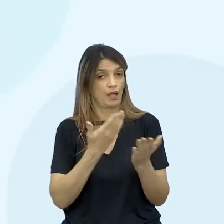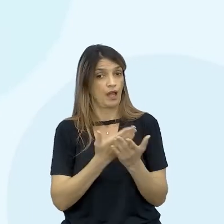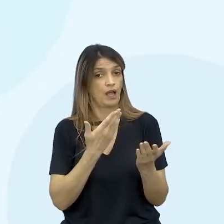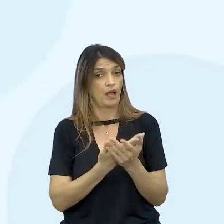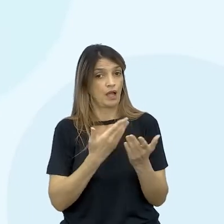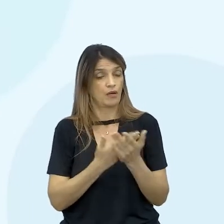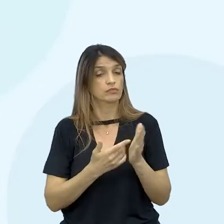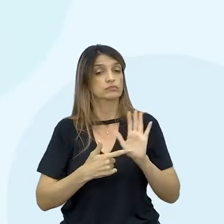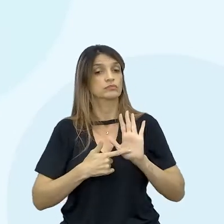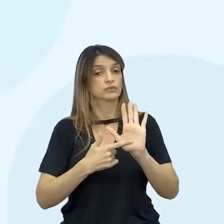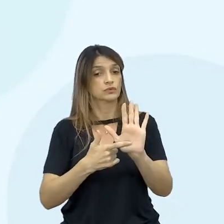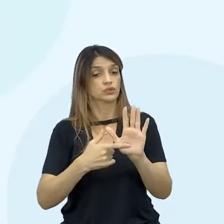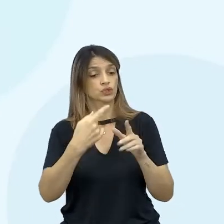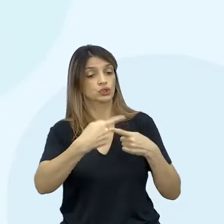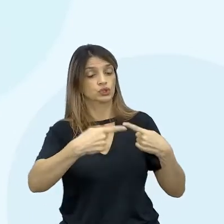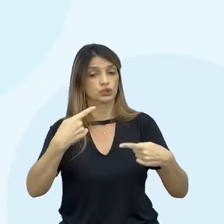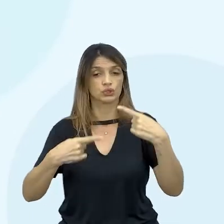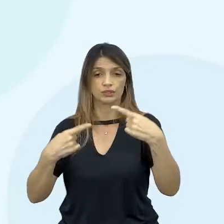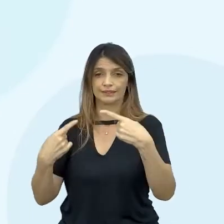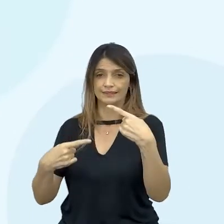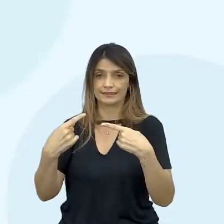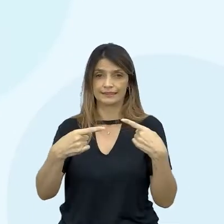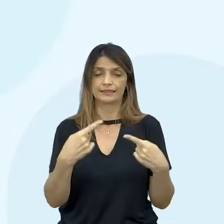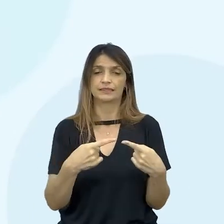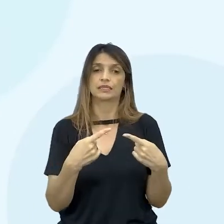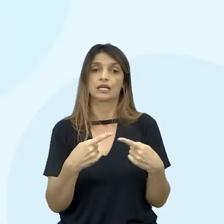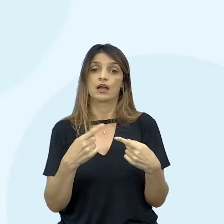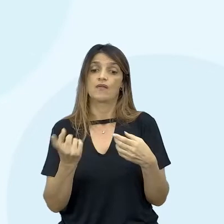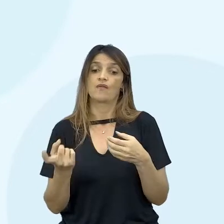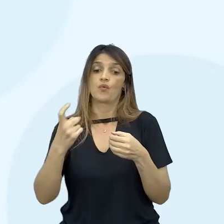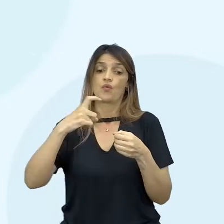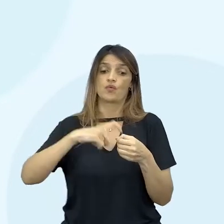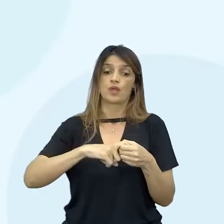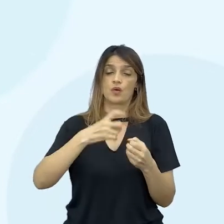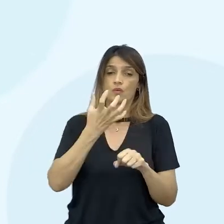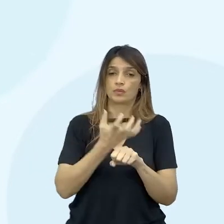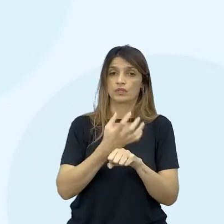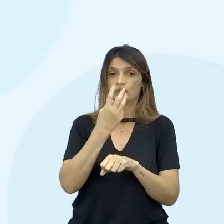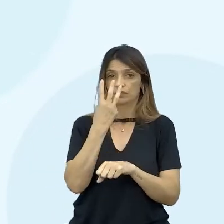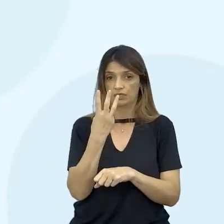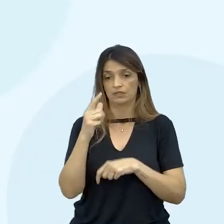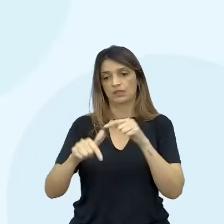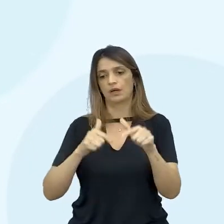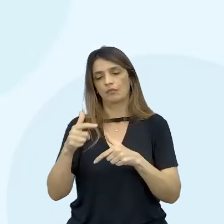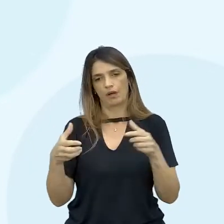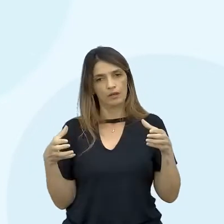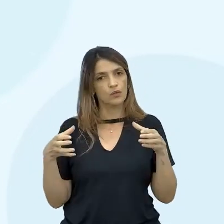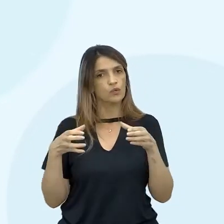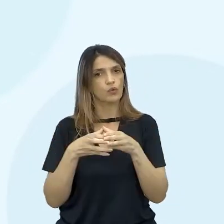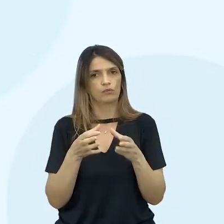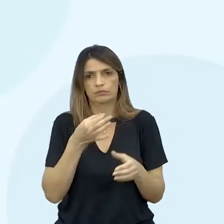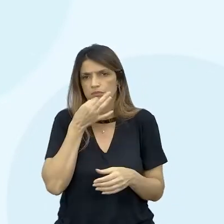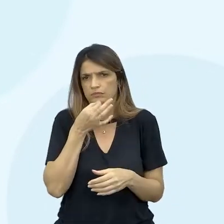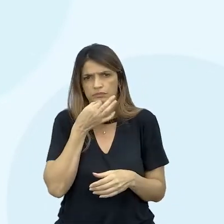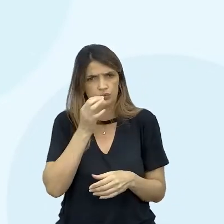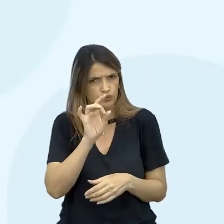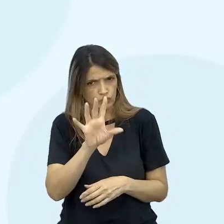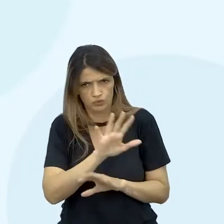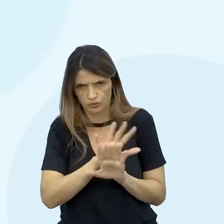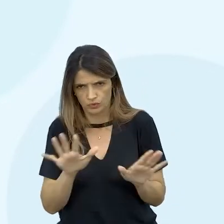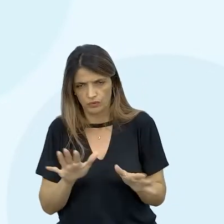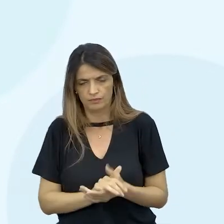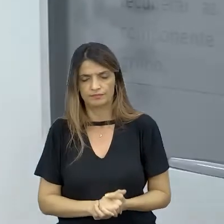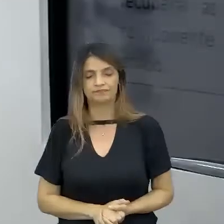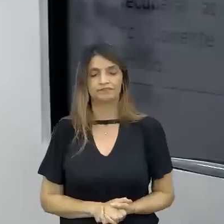dialogada, recuperar as discussões do componente 3 e o trabalho em grupo. Lembrando que é Sugerido. Sugerido. E quando eu falo